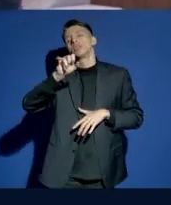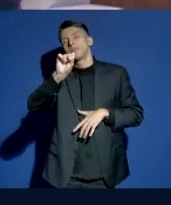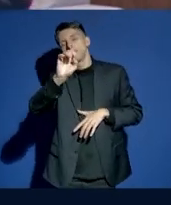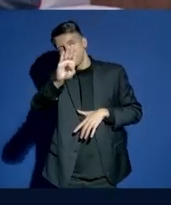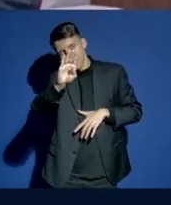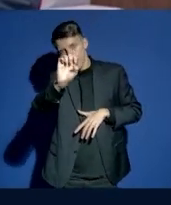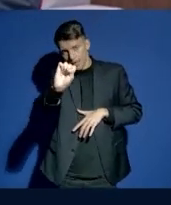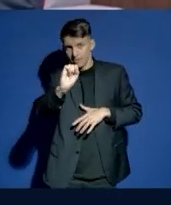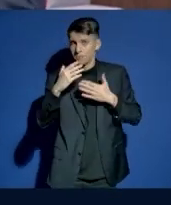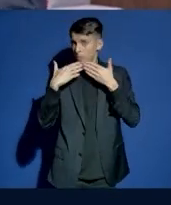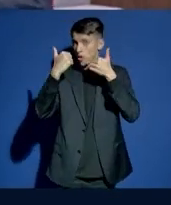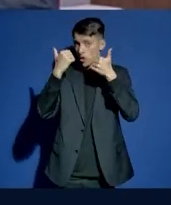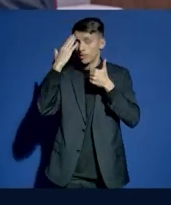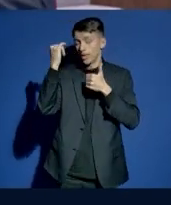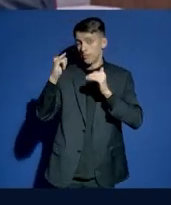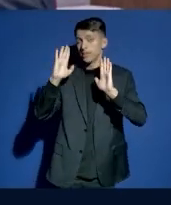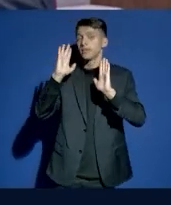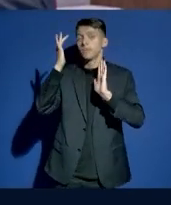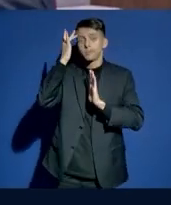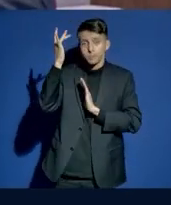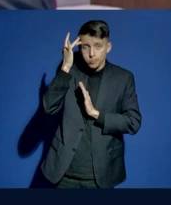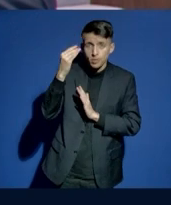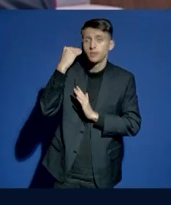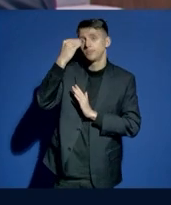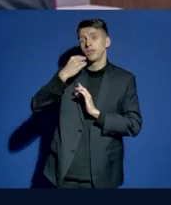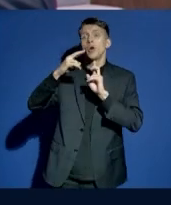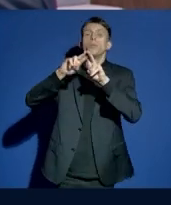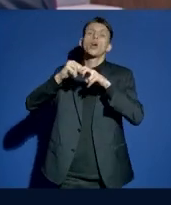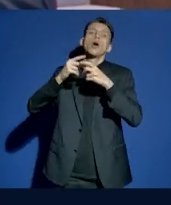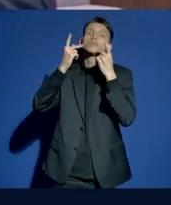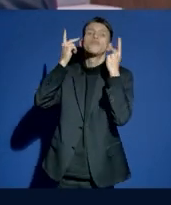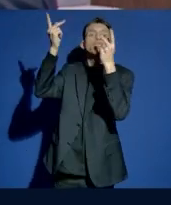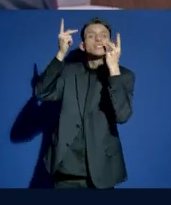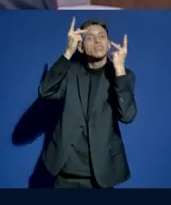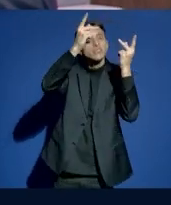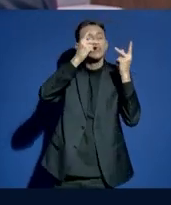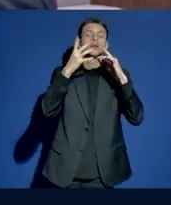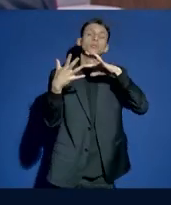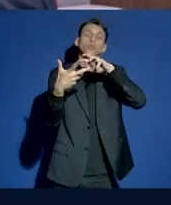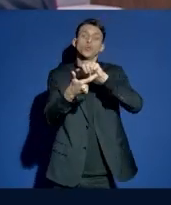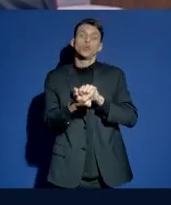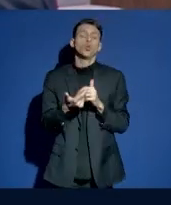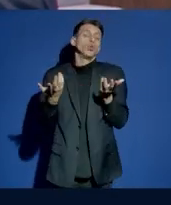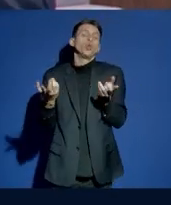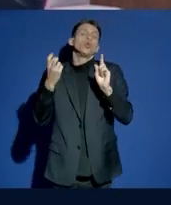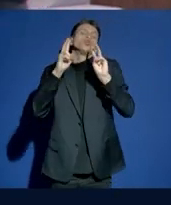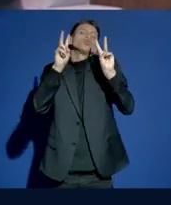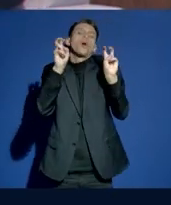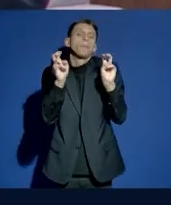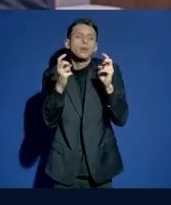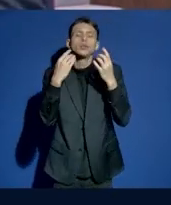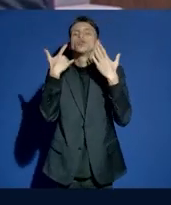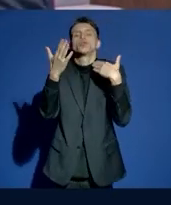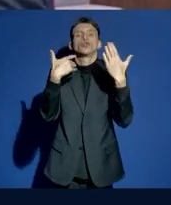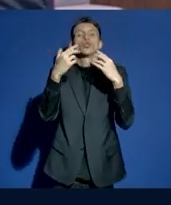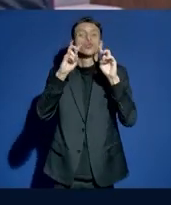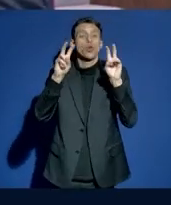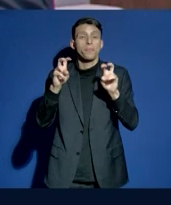talvez a melhor possível, né, dada a presença global, que é essa questão da China esse ano. Né, a China, no